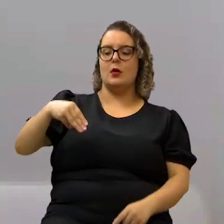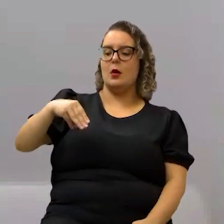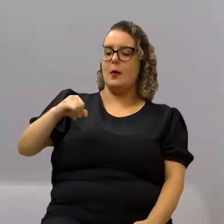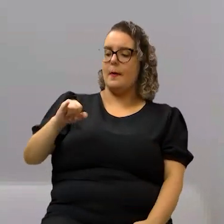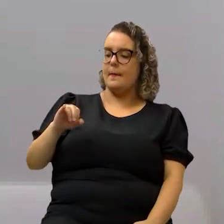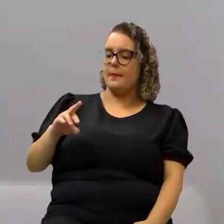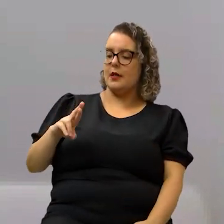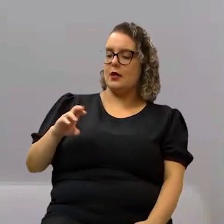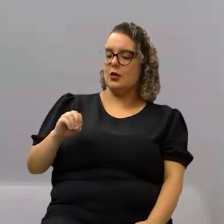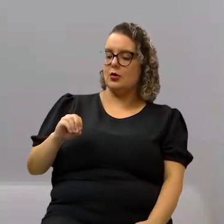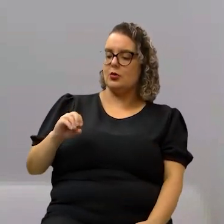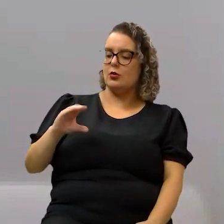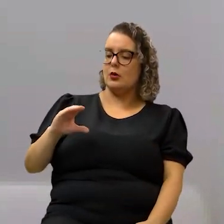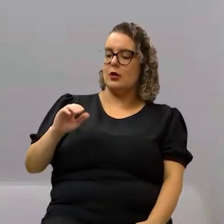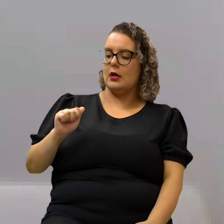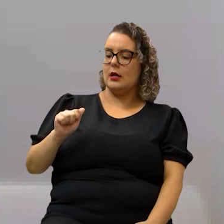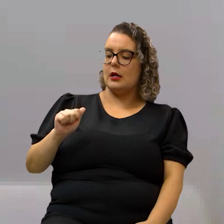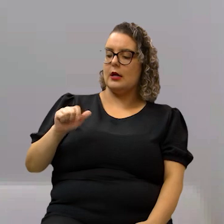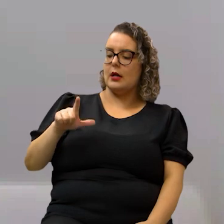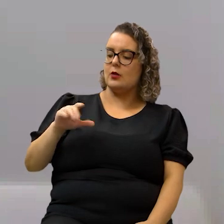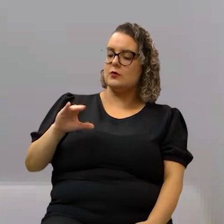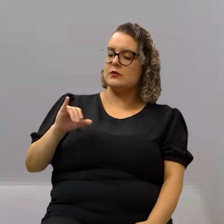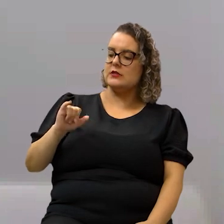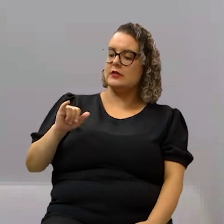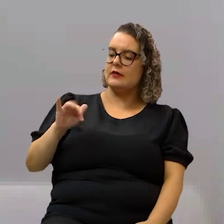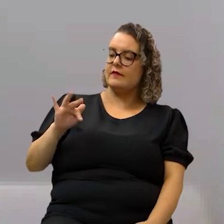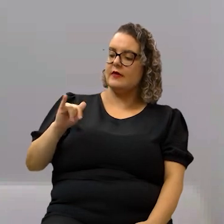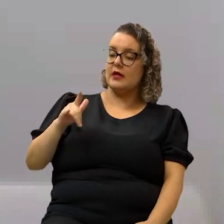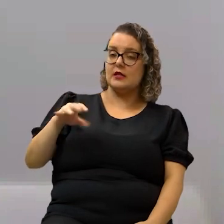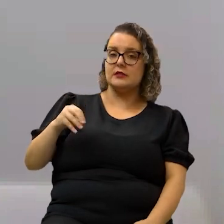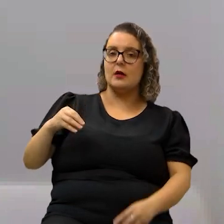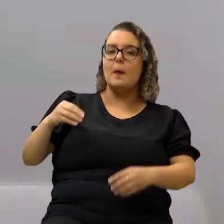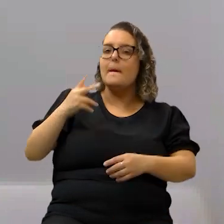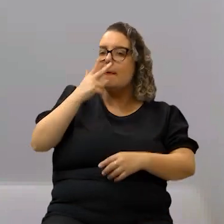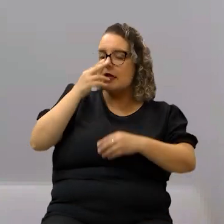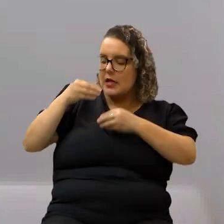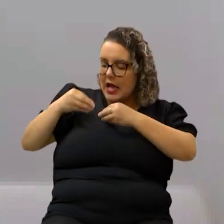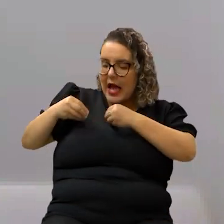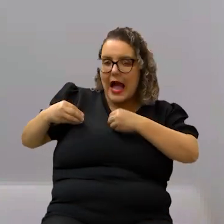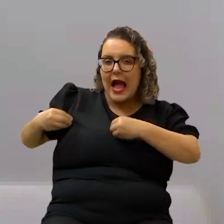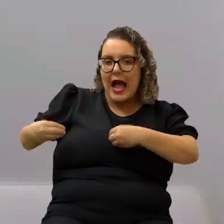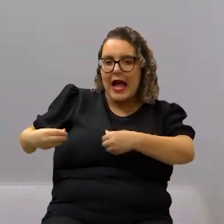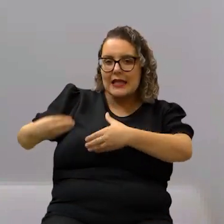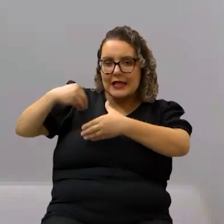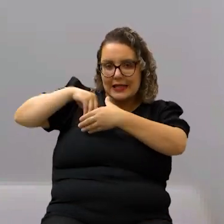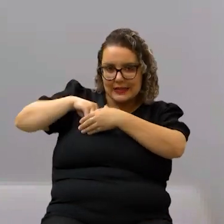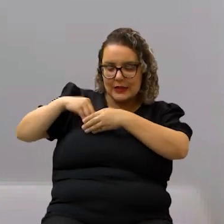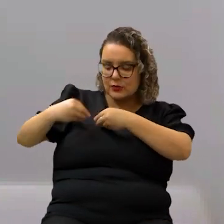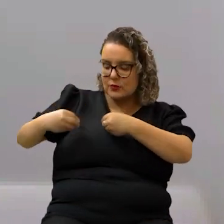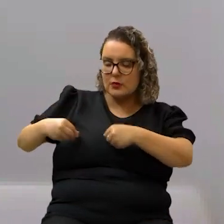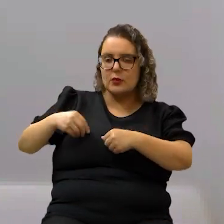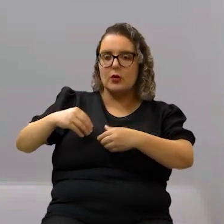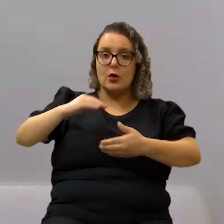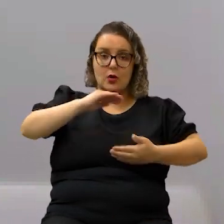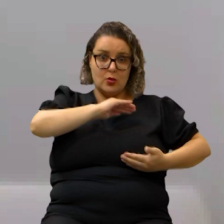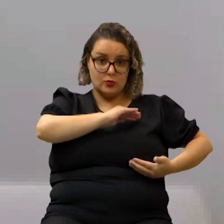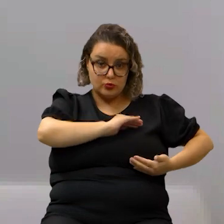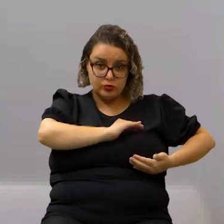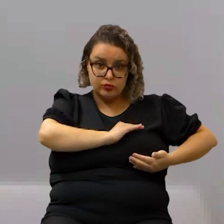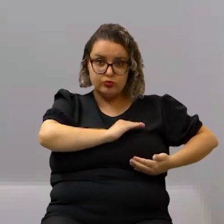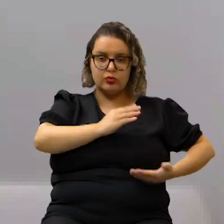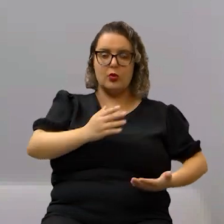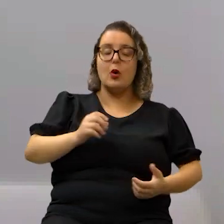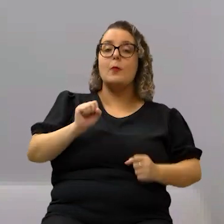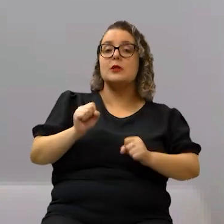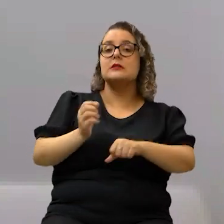chamadas microcalcificações, é como se fosse uma areia na mama. Essa areia, quando é vista na mamografia, pode já